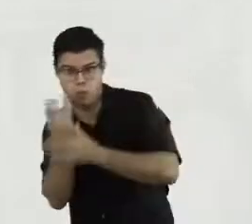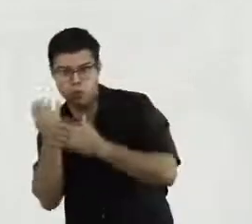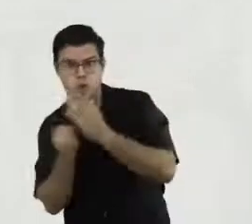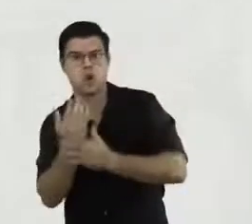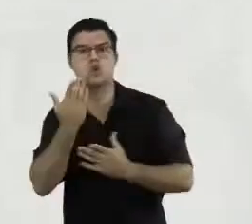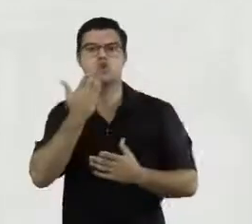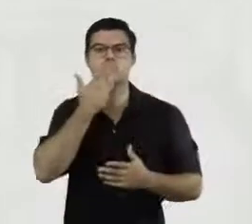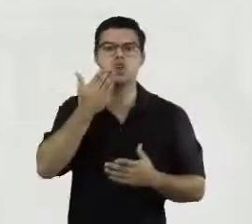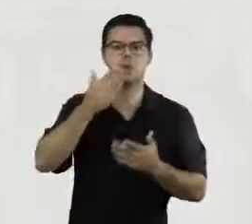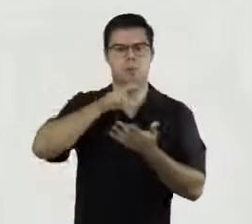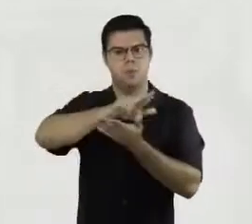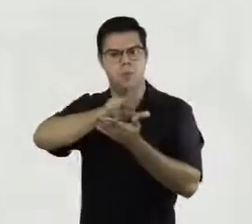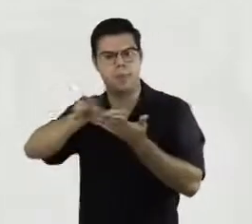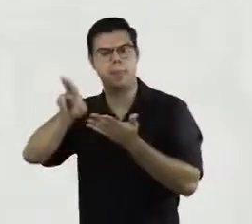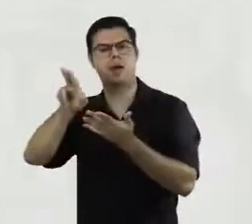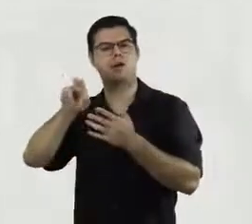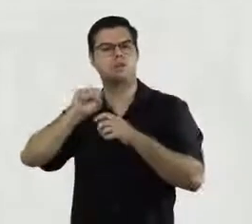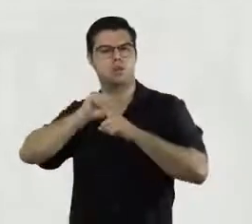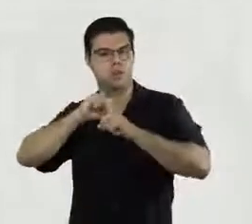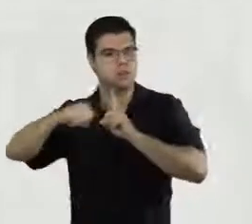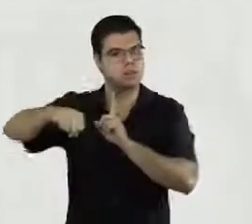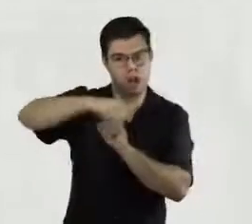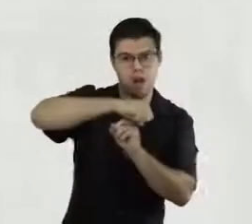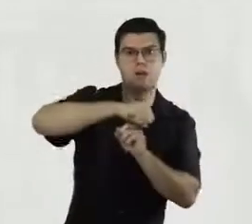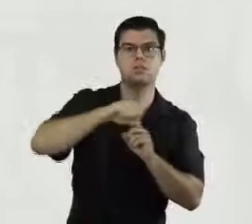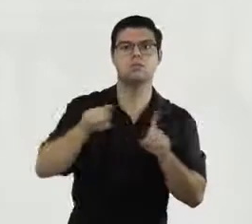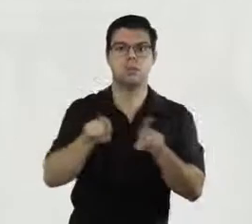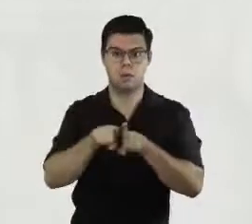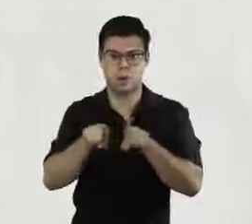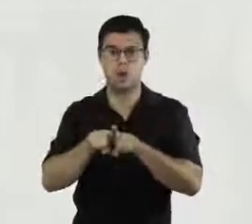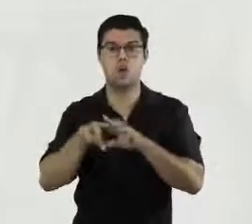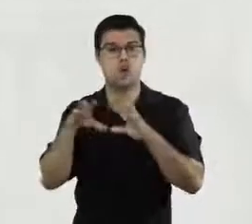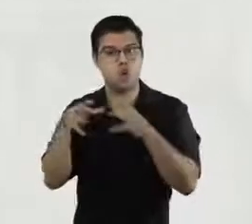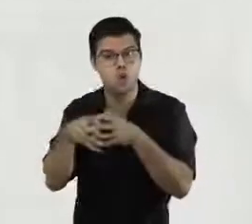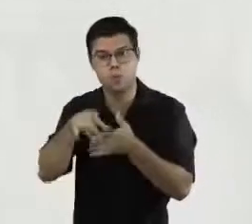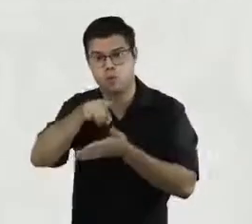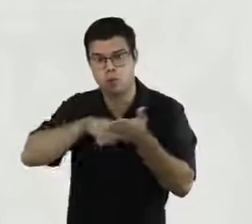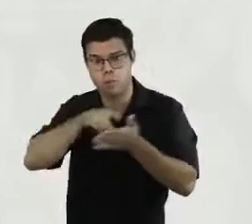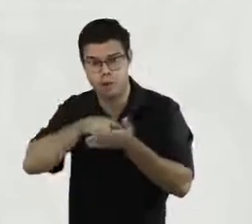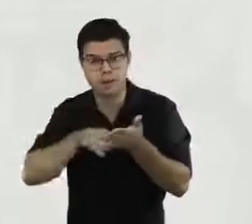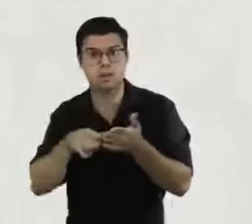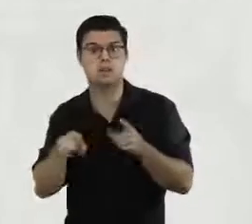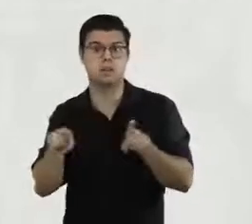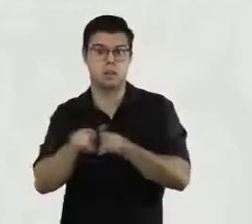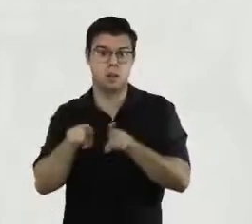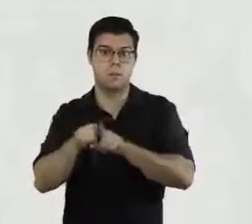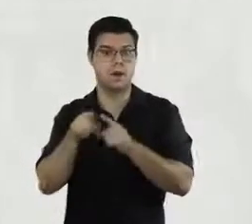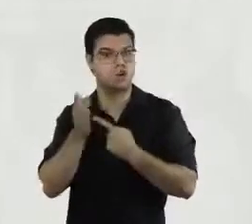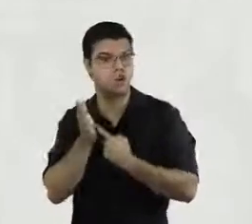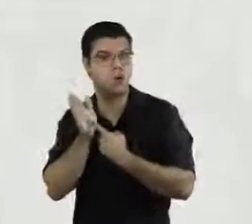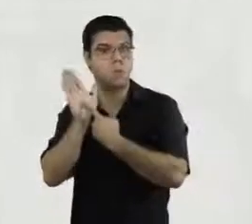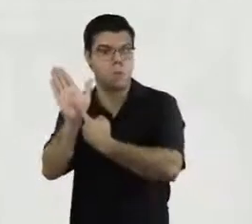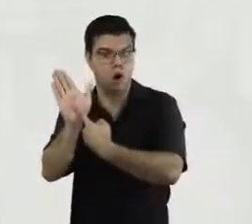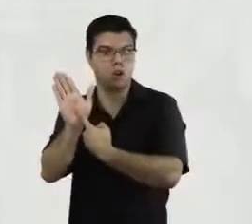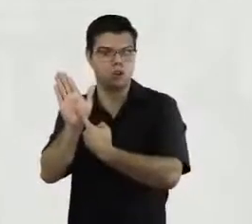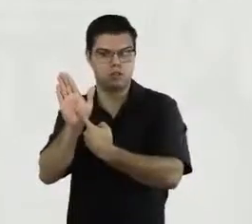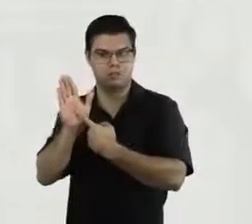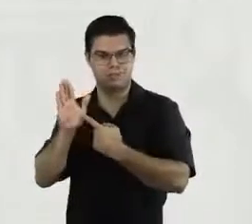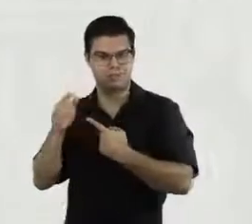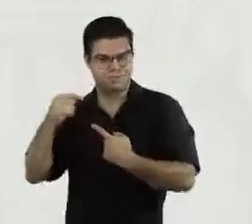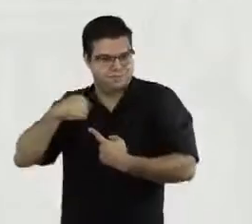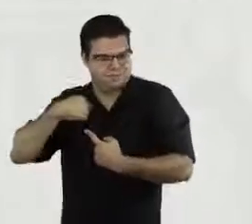meios, divulgações e usos sociais, os valores do conjunto documental que examina evidencia a riqueza do espírito humano